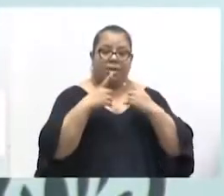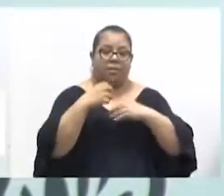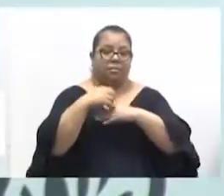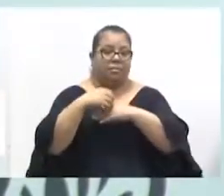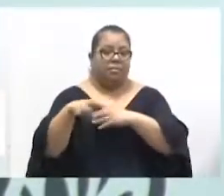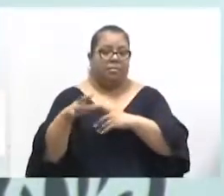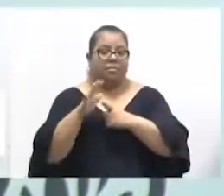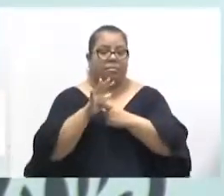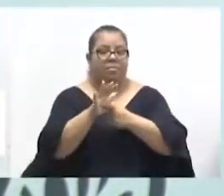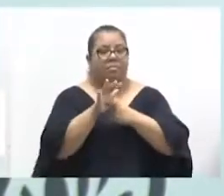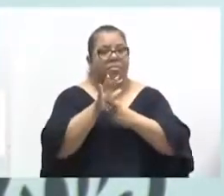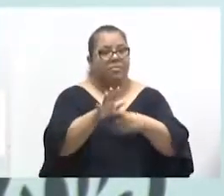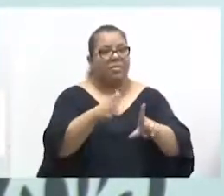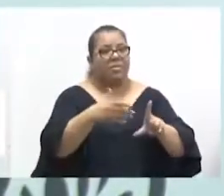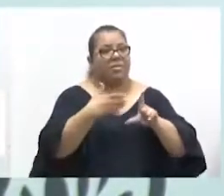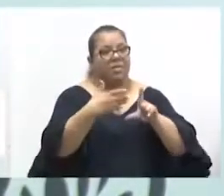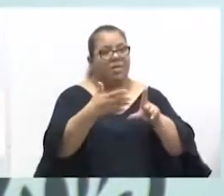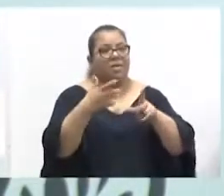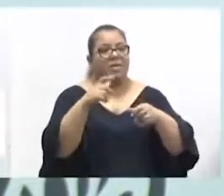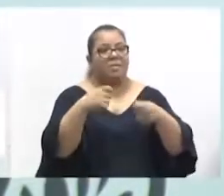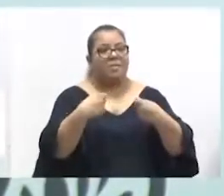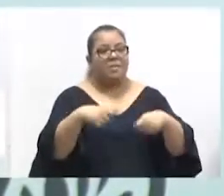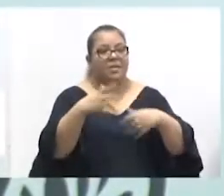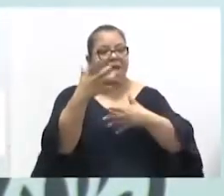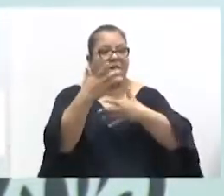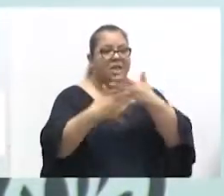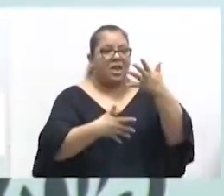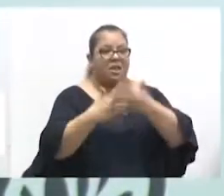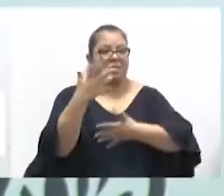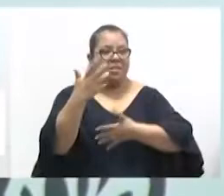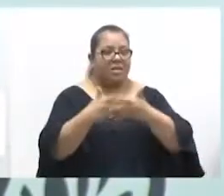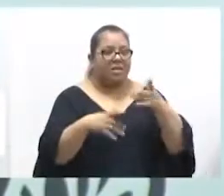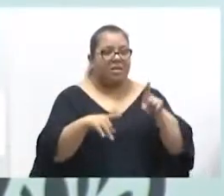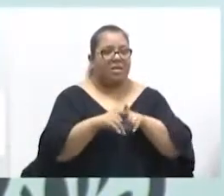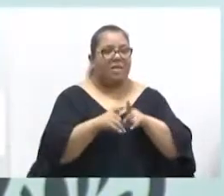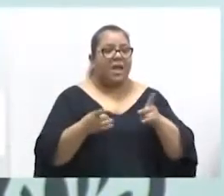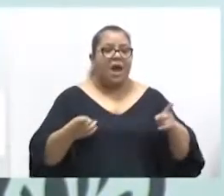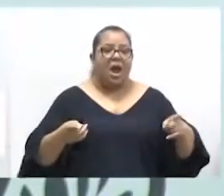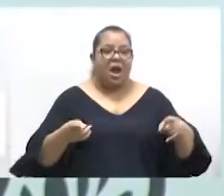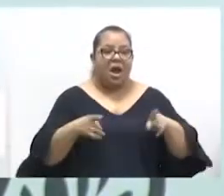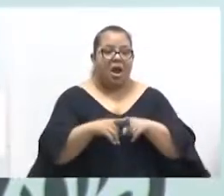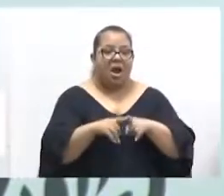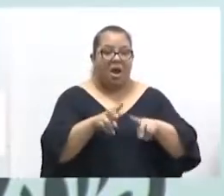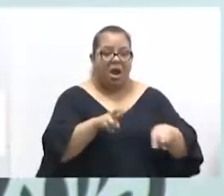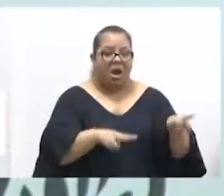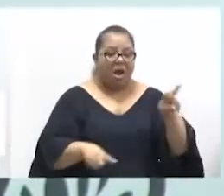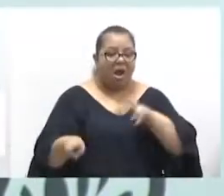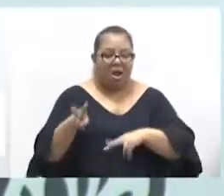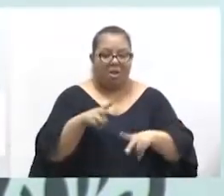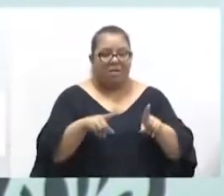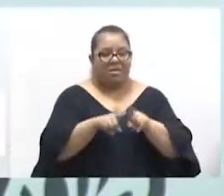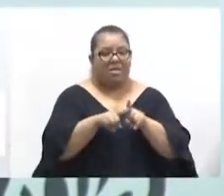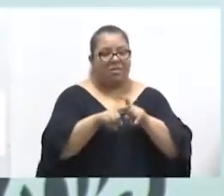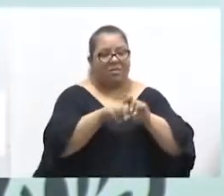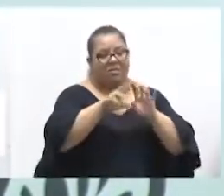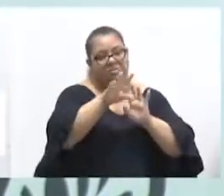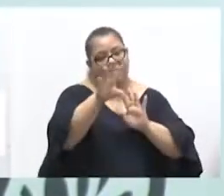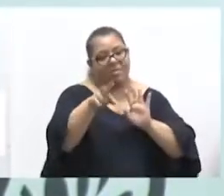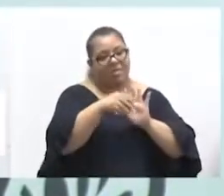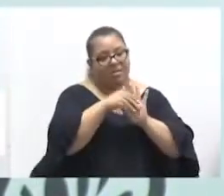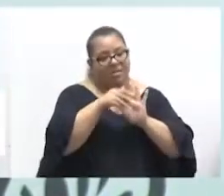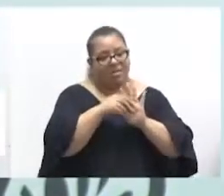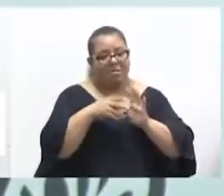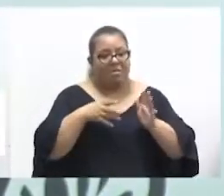que esses dados eles têm que ter transparência, eles precisam ser acompanhados, eles são de fácil extração, de acesso